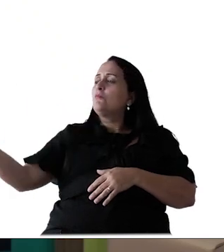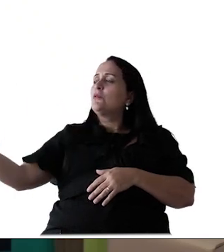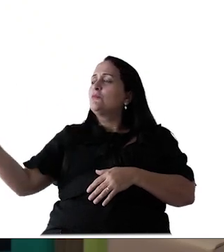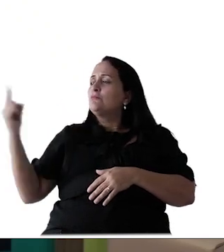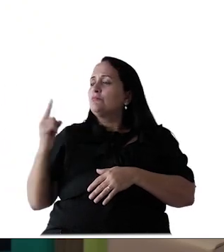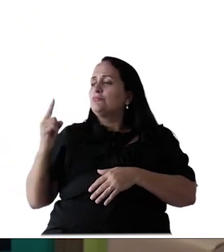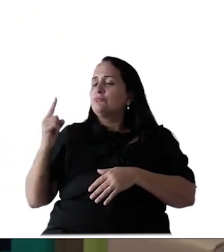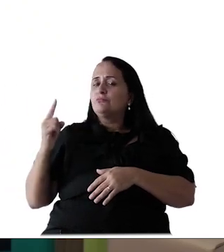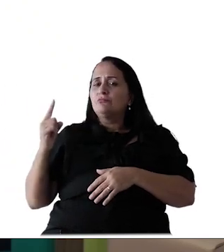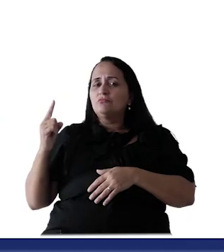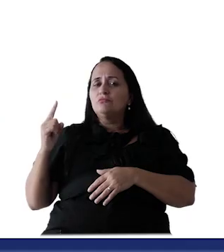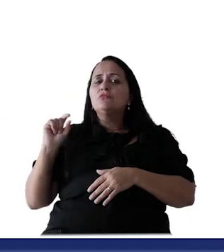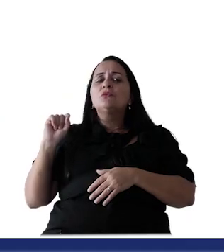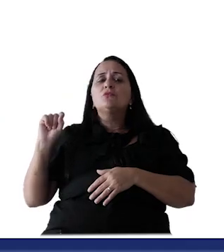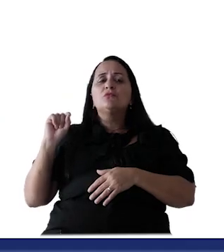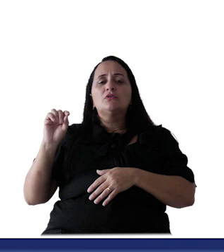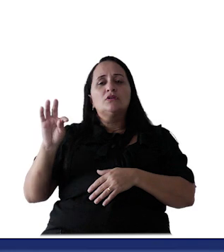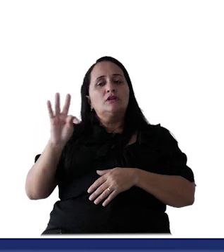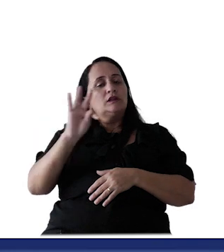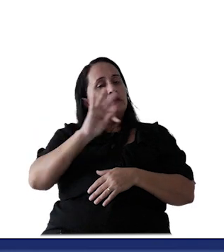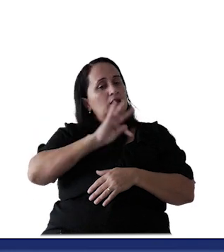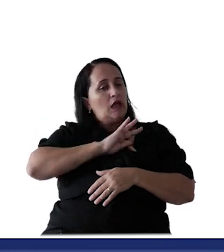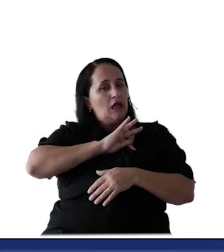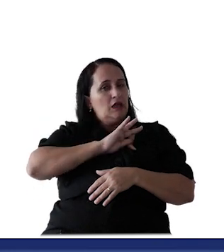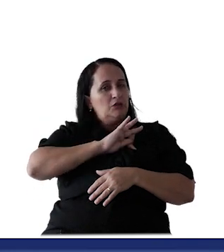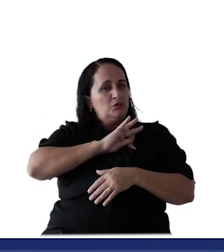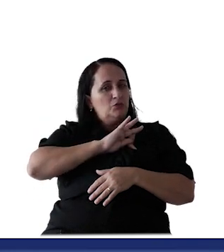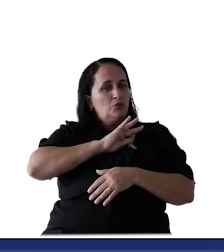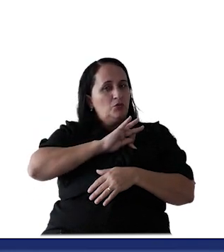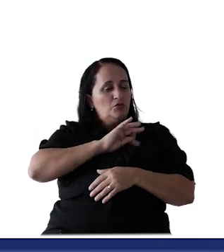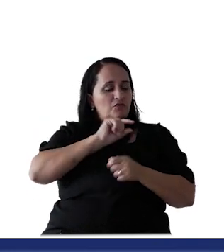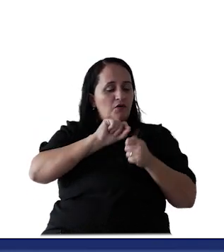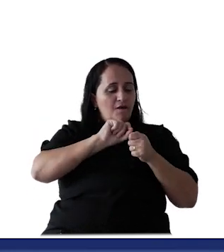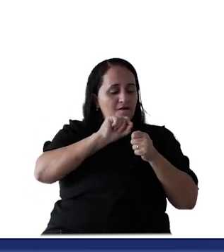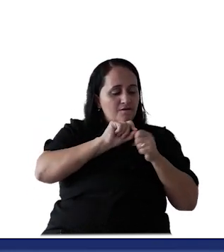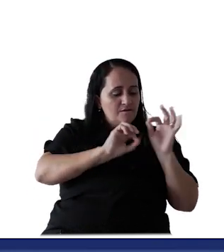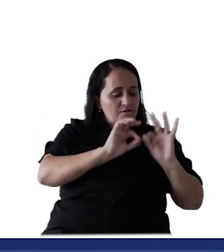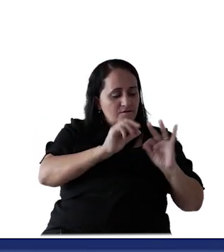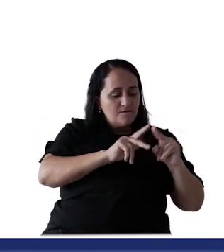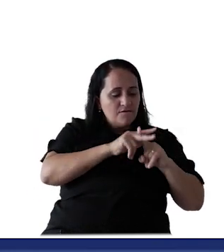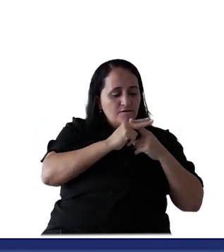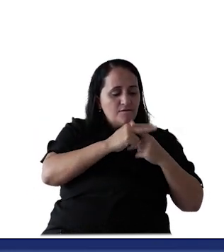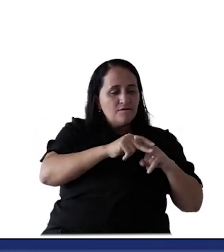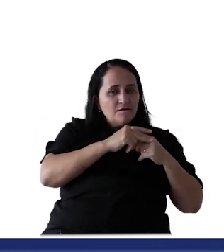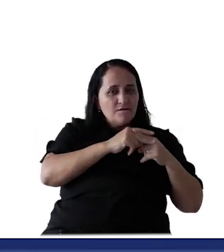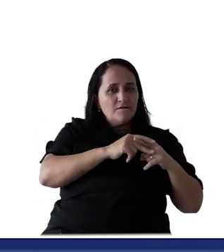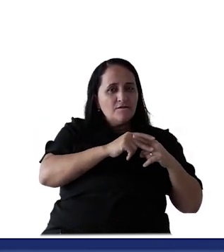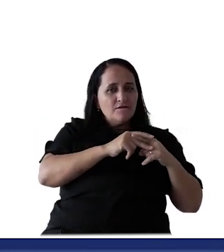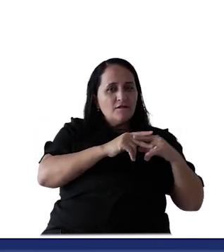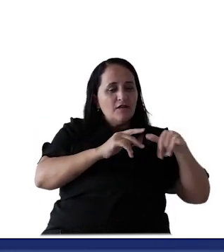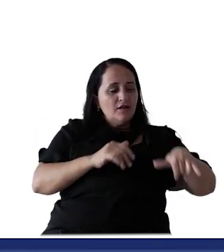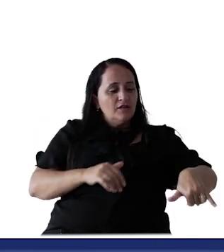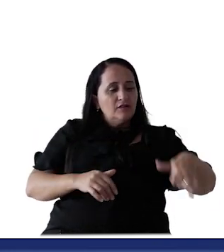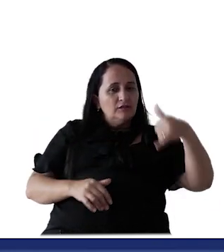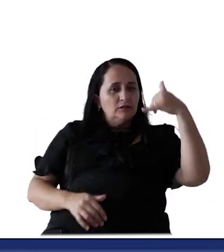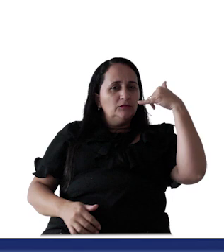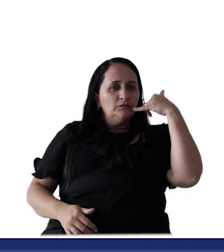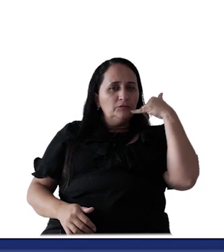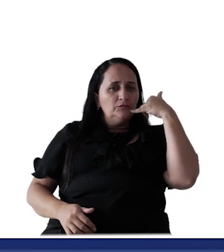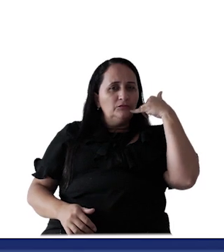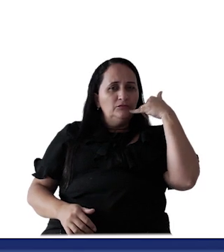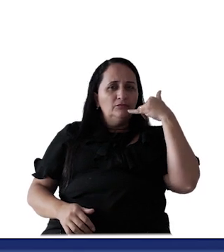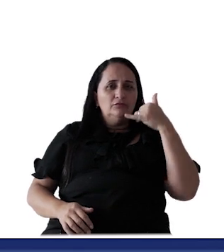instalar o telefone. E após a leitura desse texto, o trecho em que o uso das reticências sugere